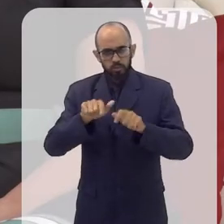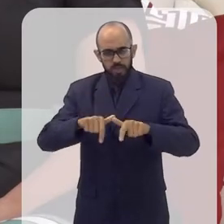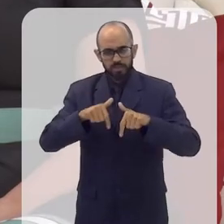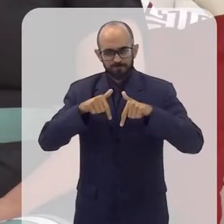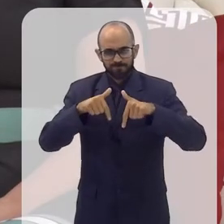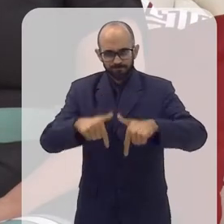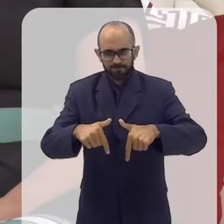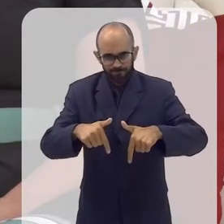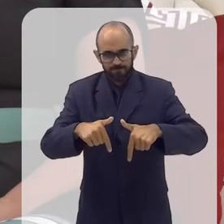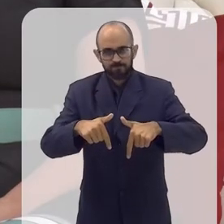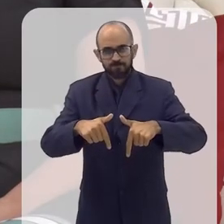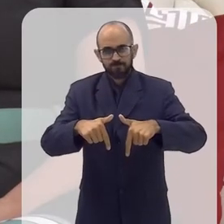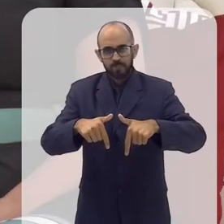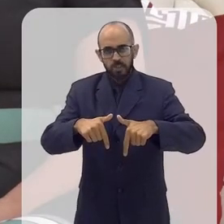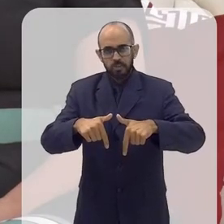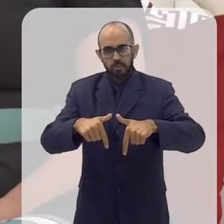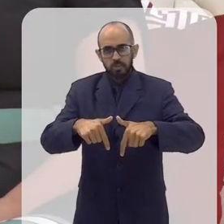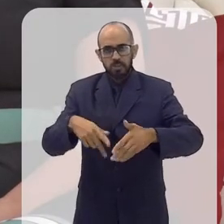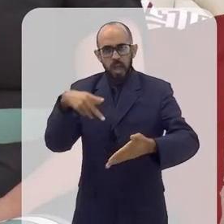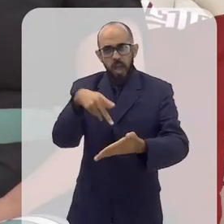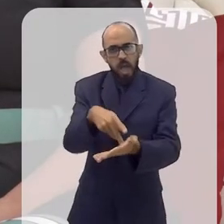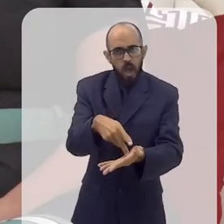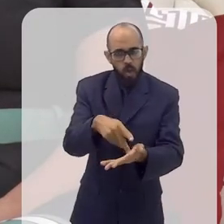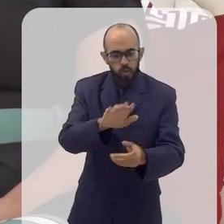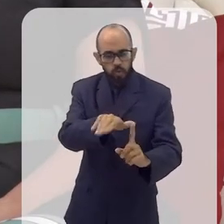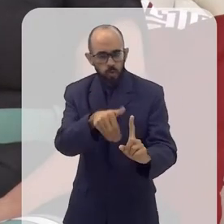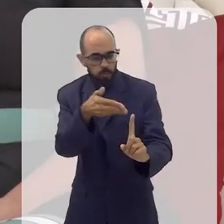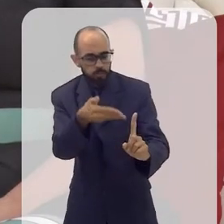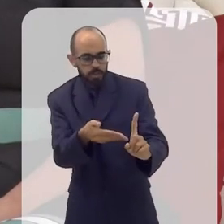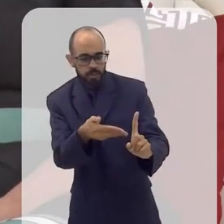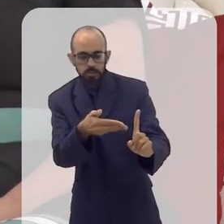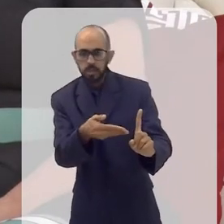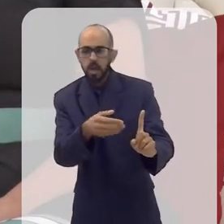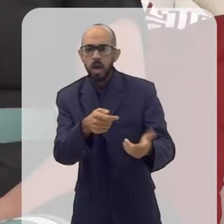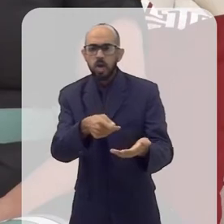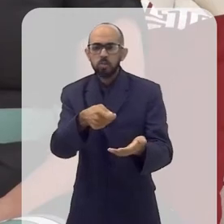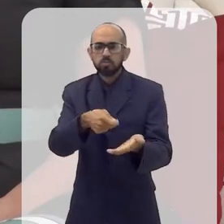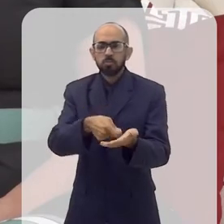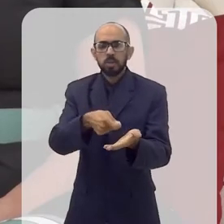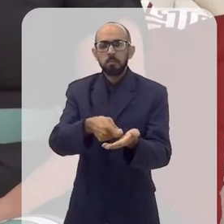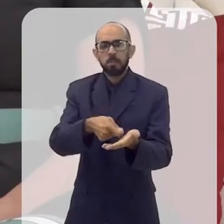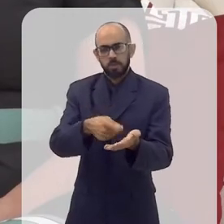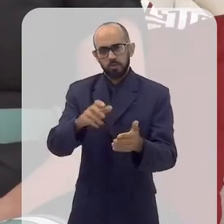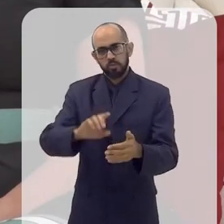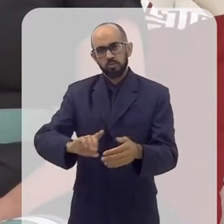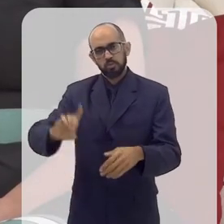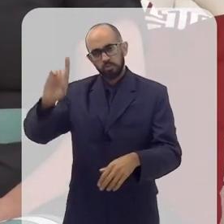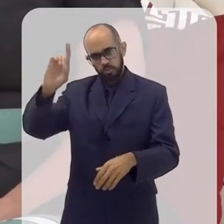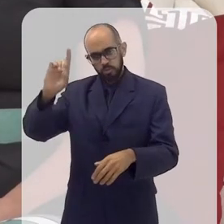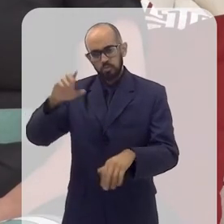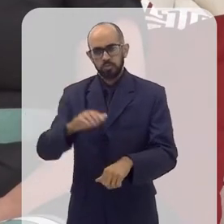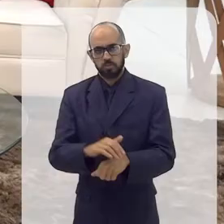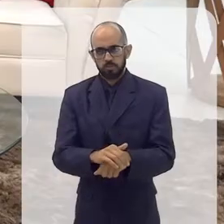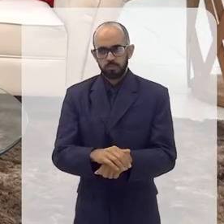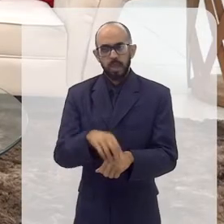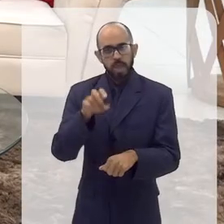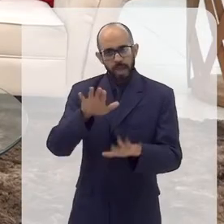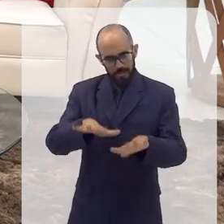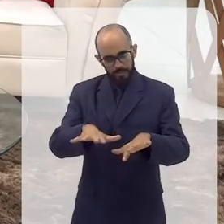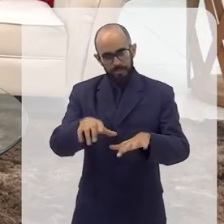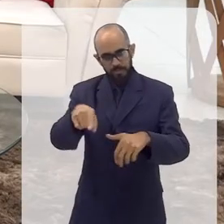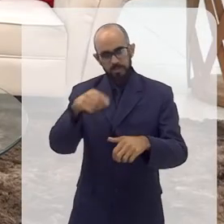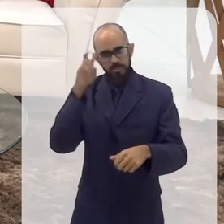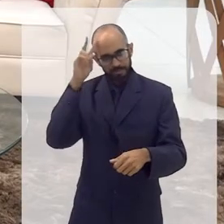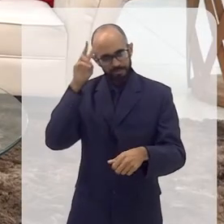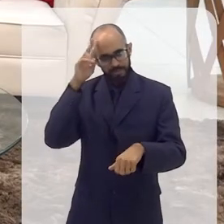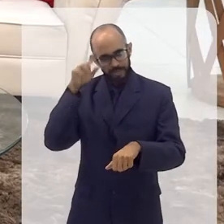atos, em ações, em obediência aos mandamentos. É desta forma que nós celebramos a Páscoa. Então, na